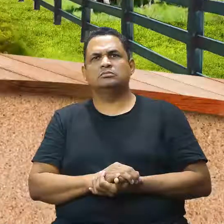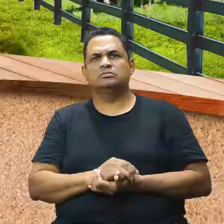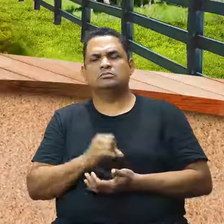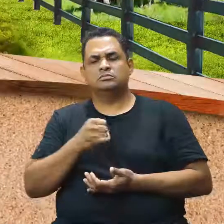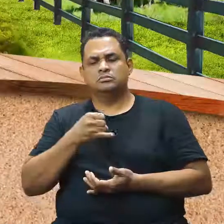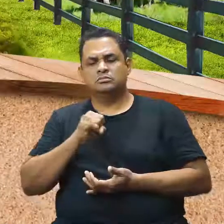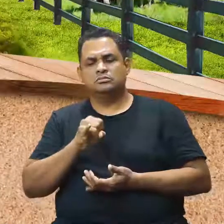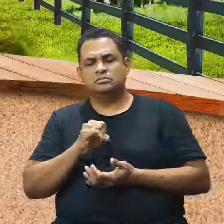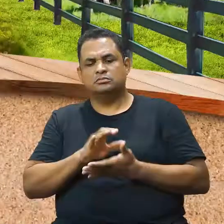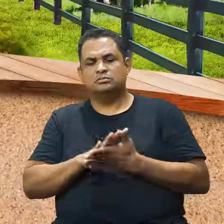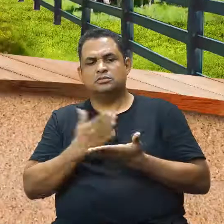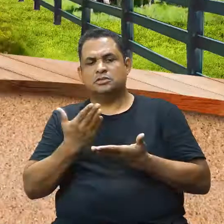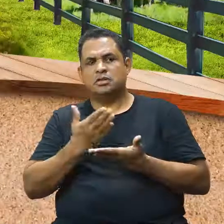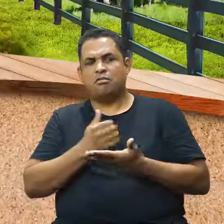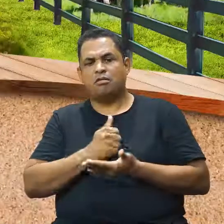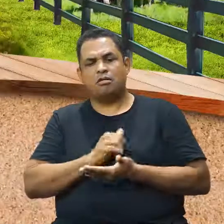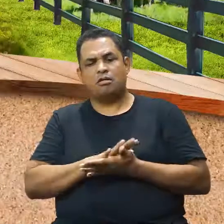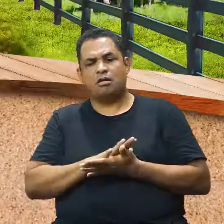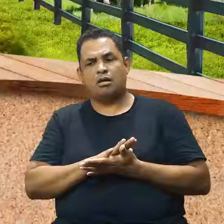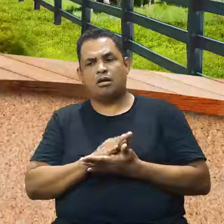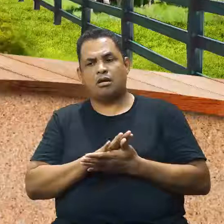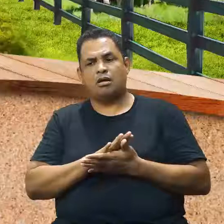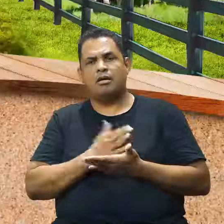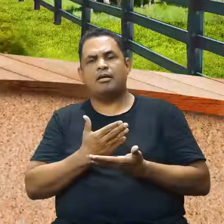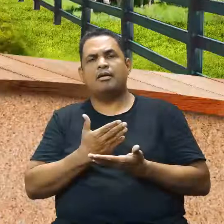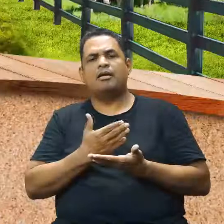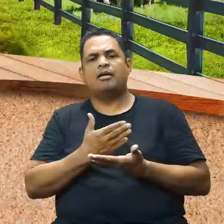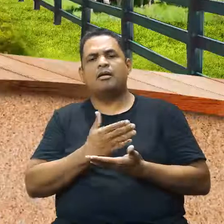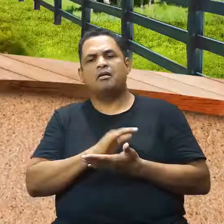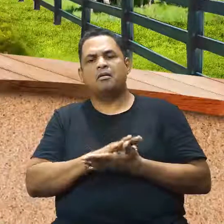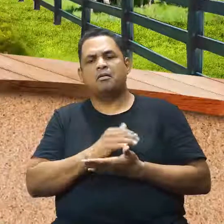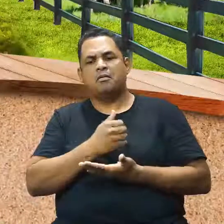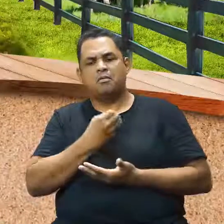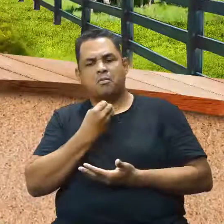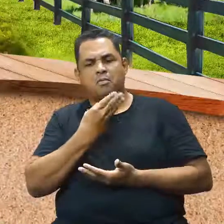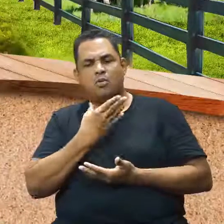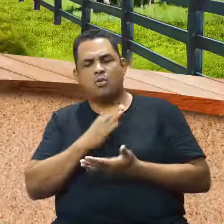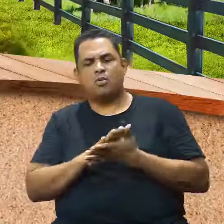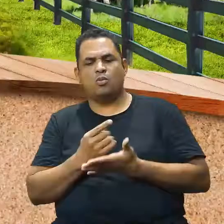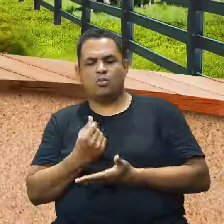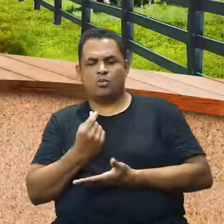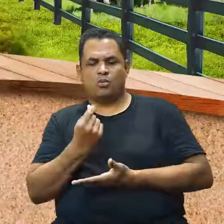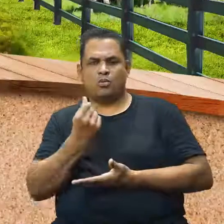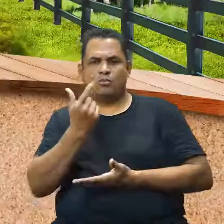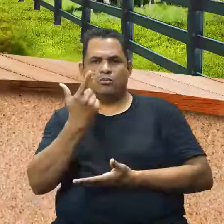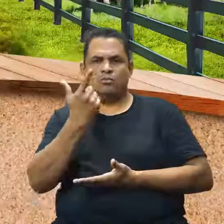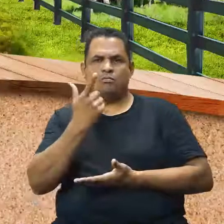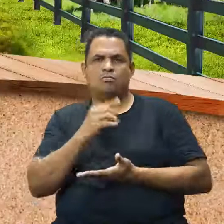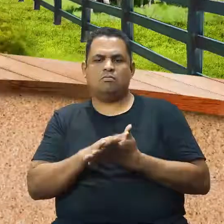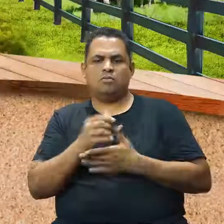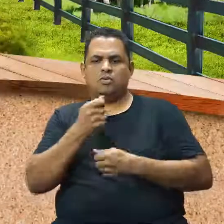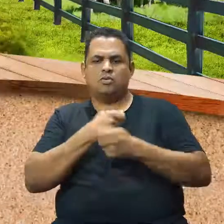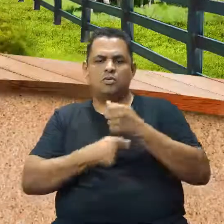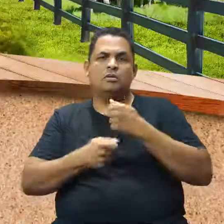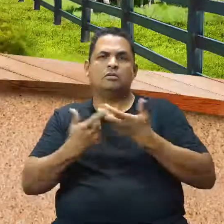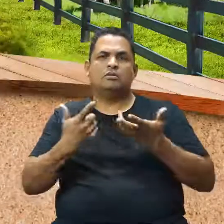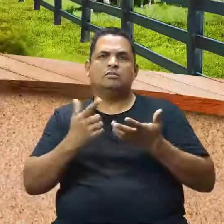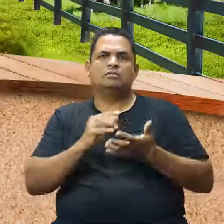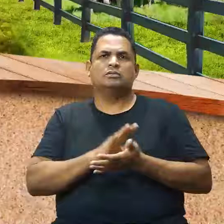Se é viável economicamente, né, esse processo de levantamento para que você possa